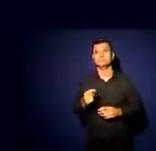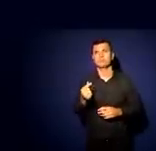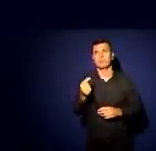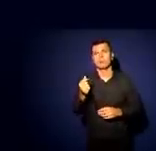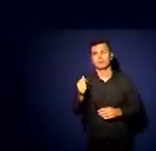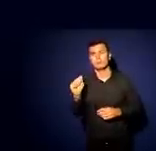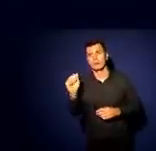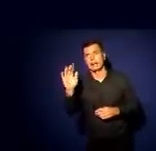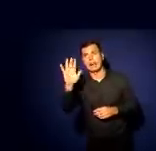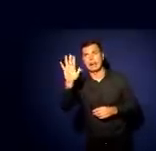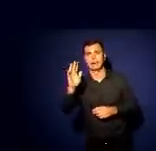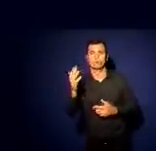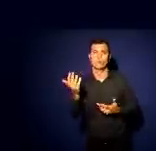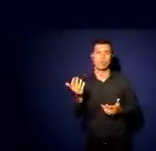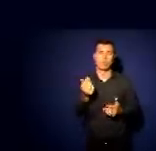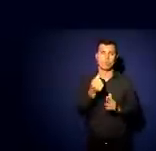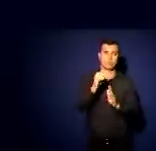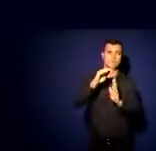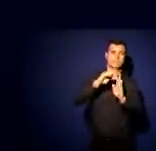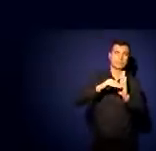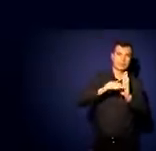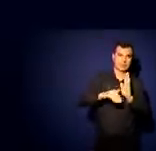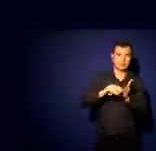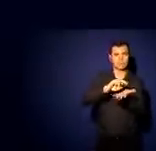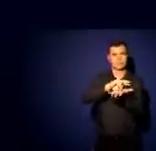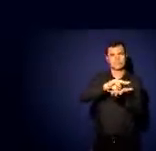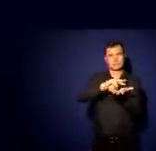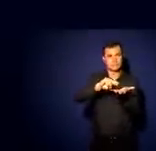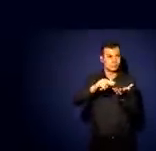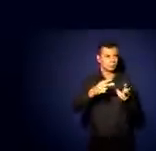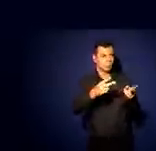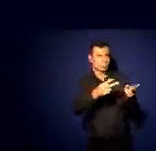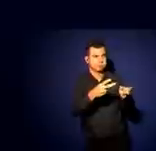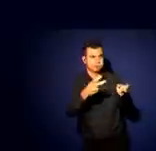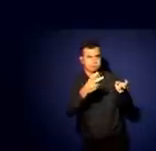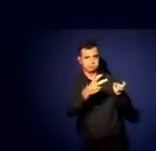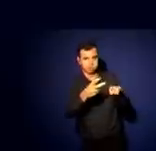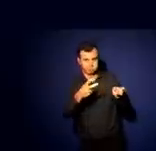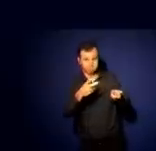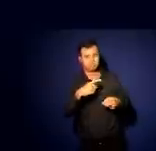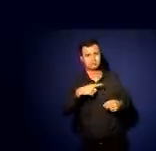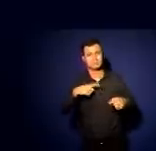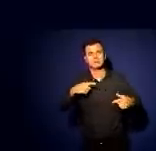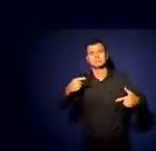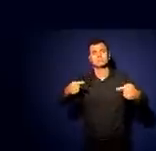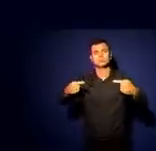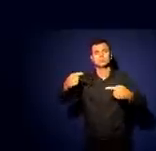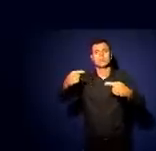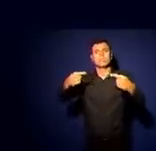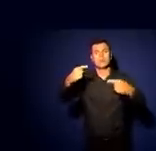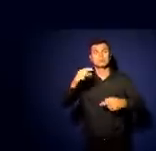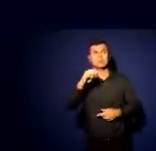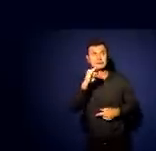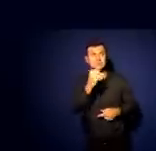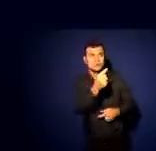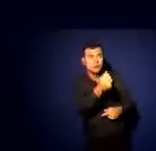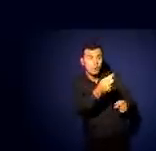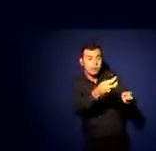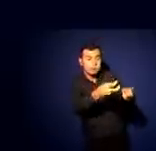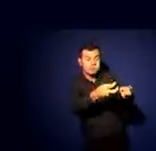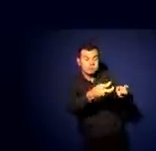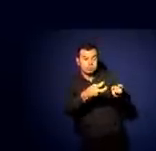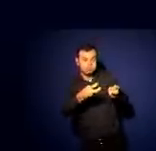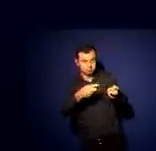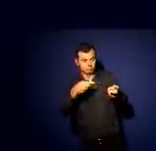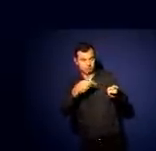e a gente olha múltiplos e múltiplos de preço lucro e tudo tem um grande debate sobre este lucro é o lucro mesmo que a gente está